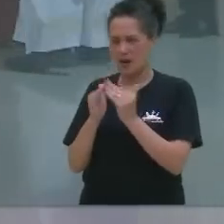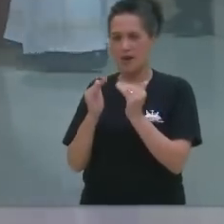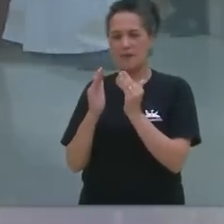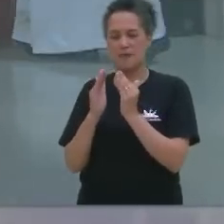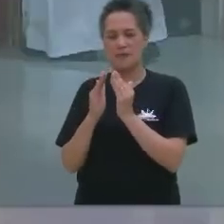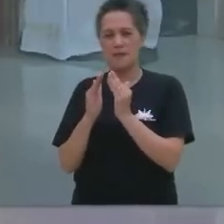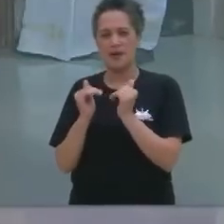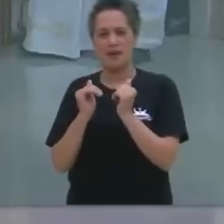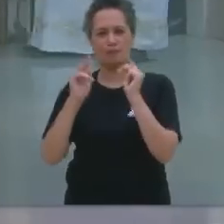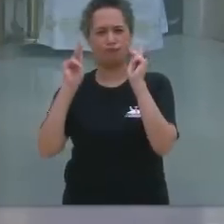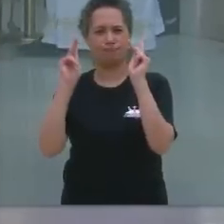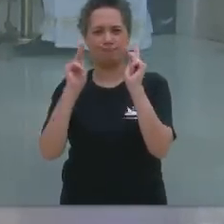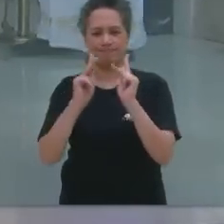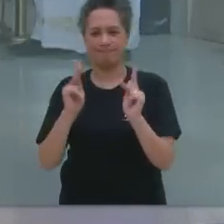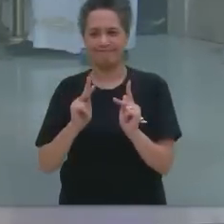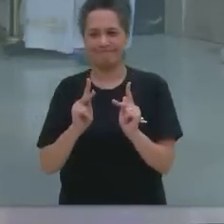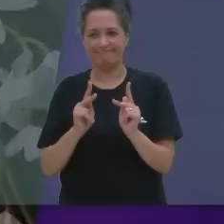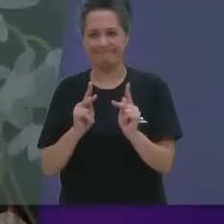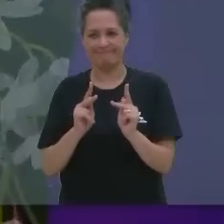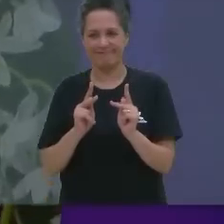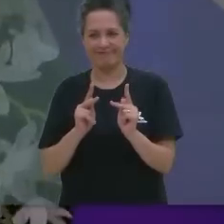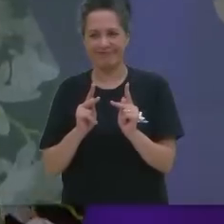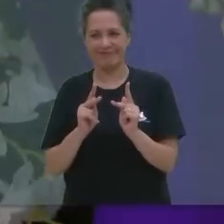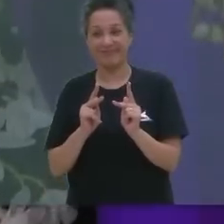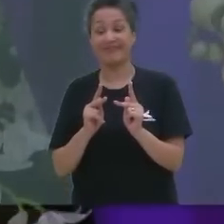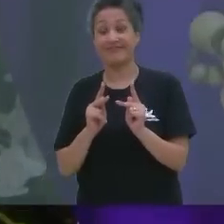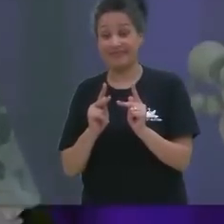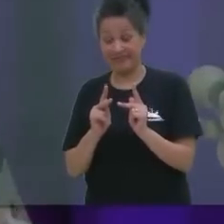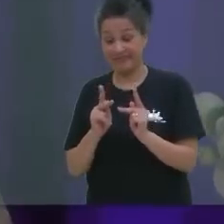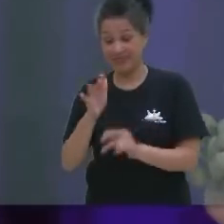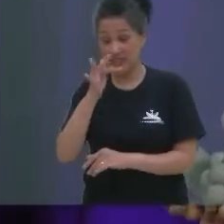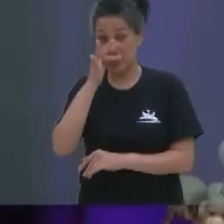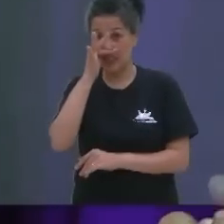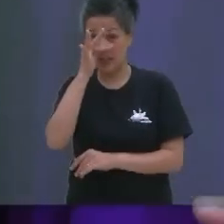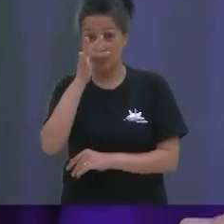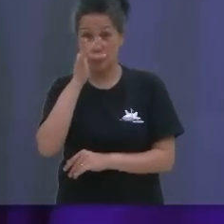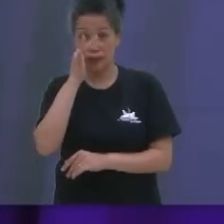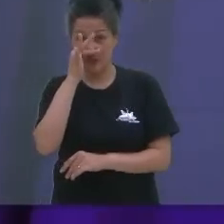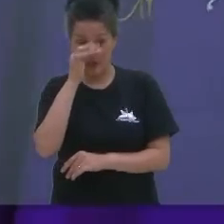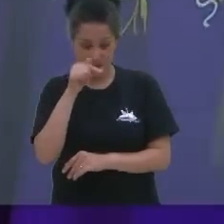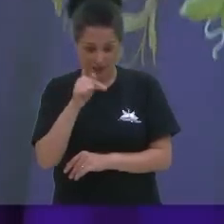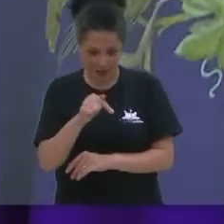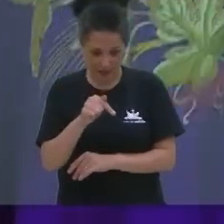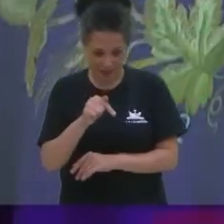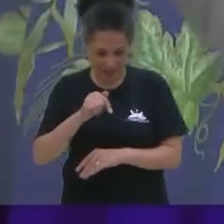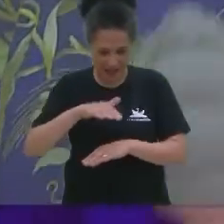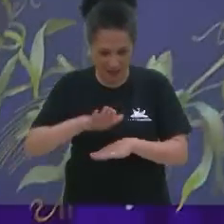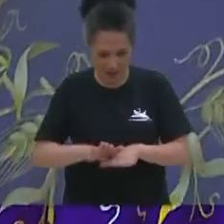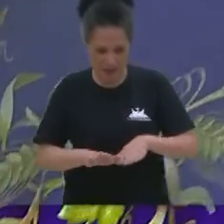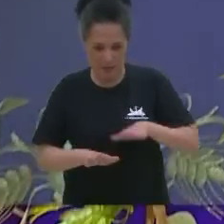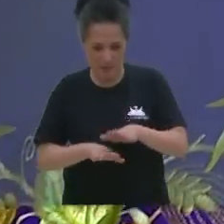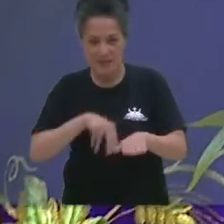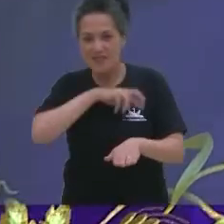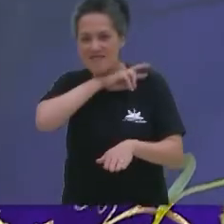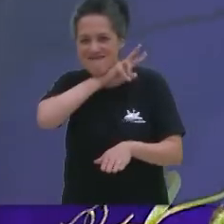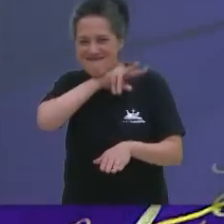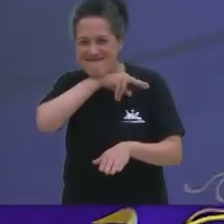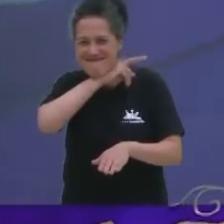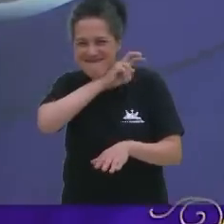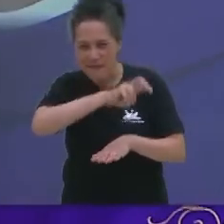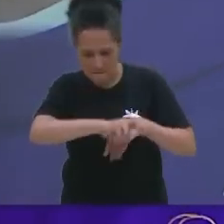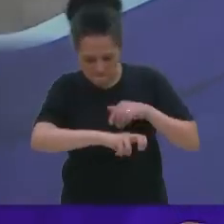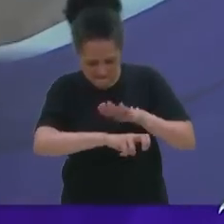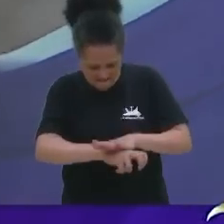Imaculada Conceição, ela pisa sobre a serpente. É Nossa Senhora pisando sobre